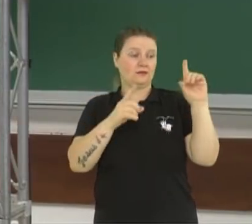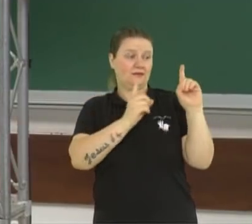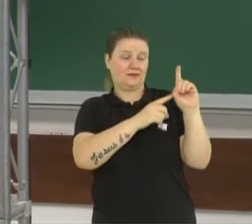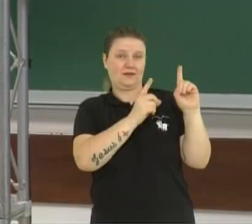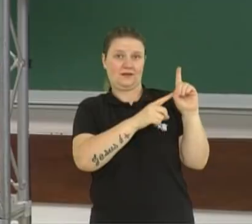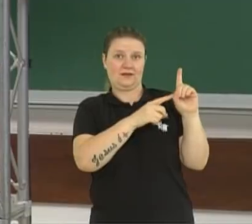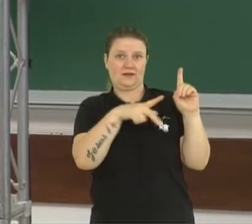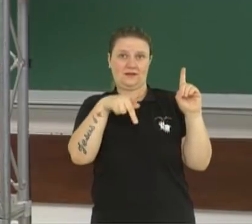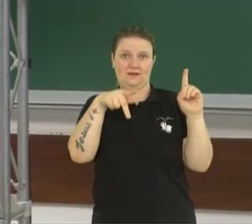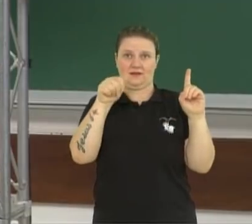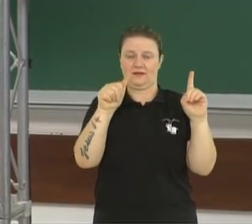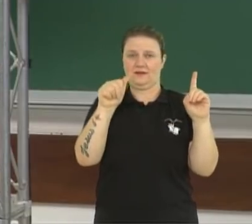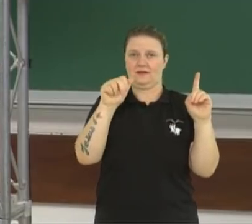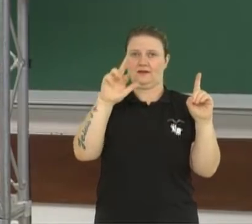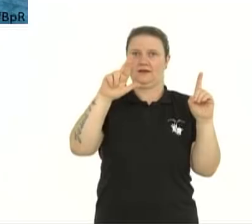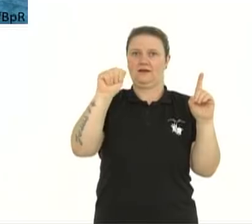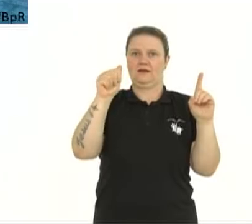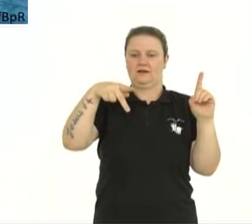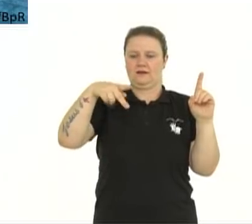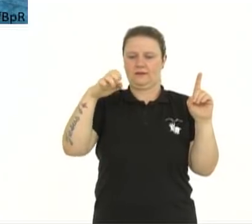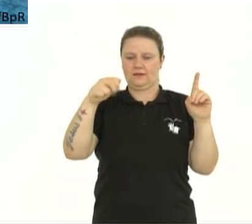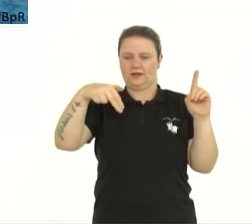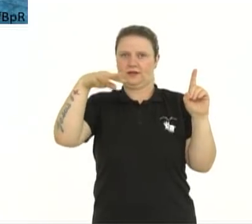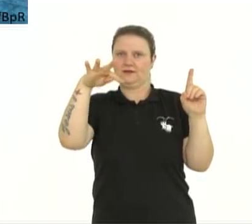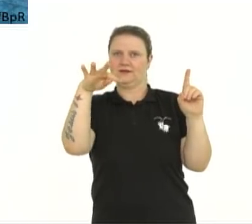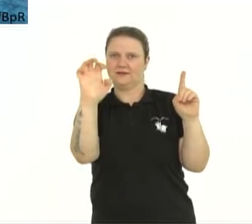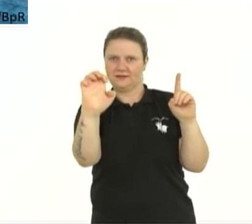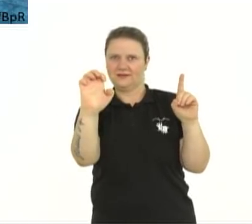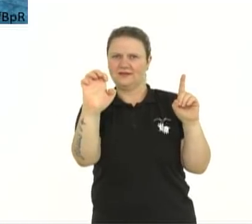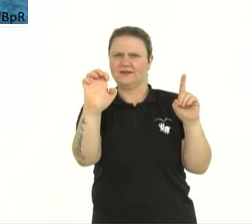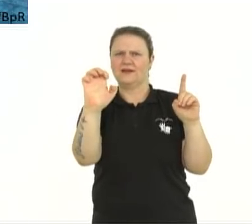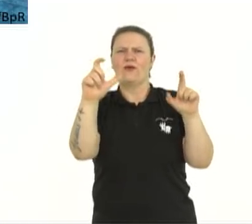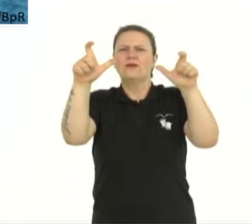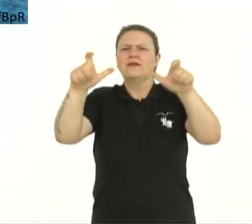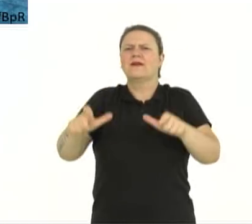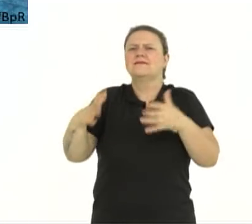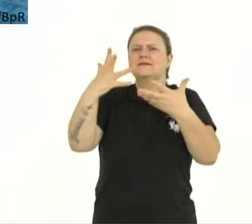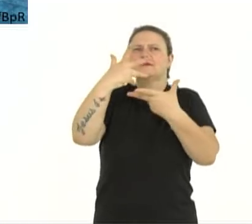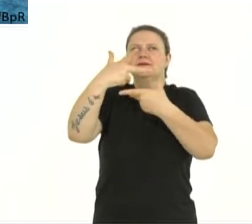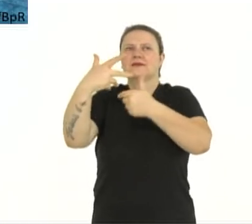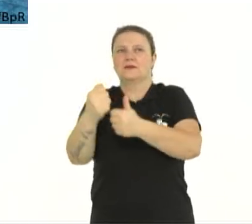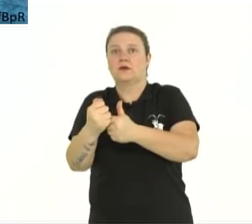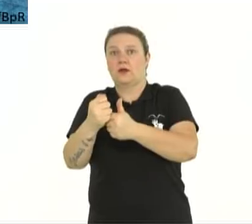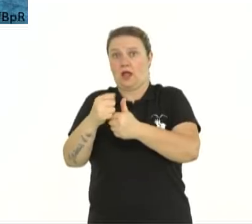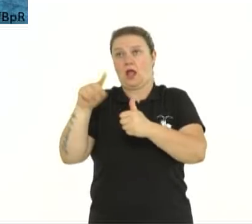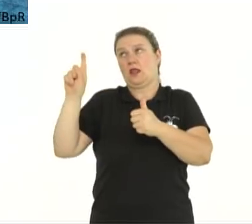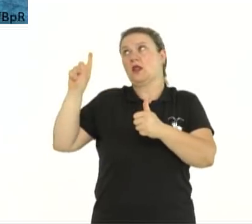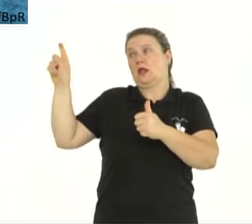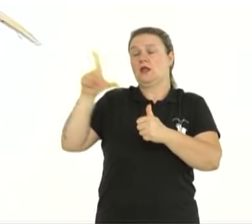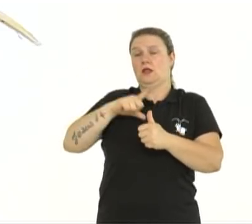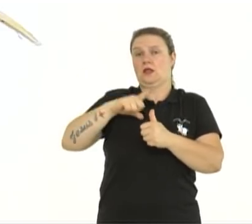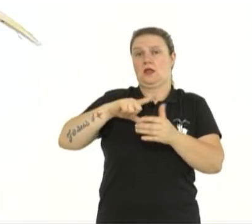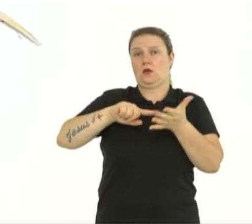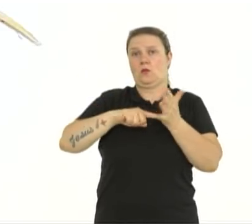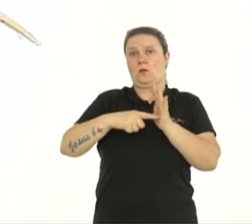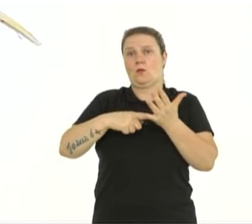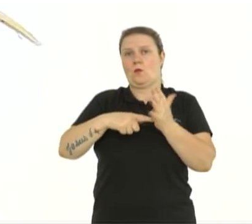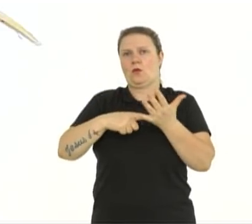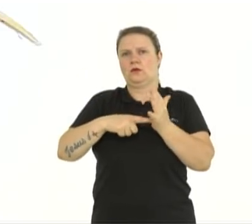parapente. A imagem da resposta, num lugar lindo lá, um parapente, e esse motorizado, como a gente viu na aula.